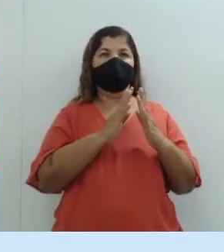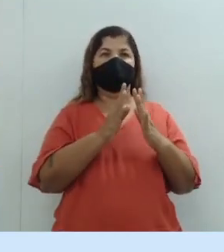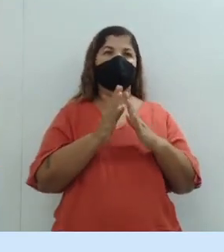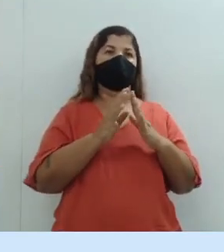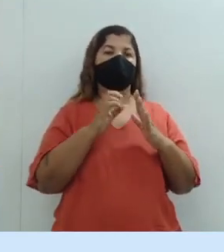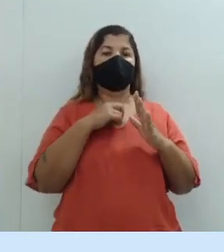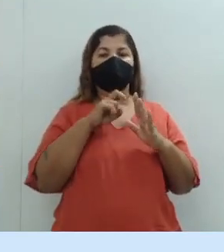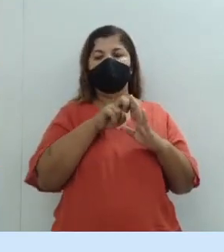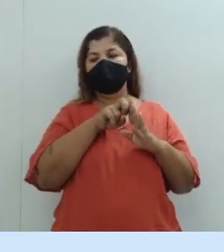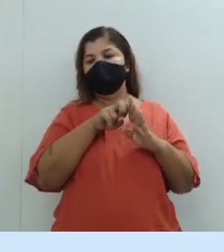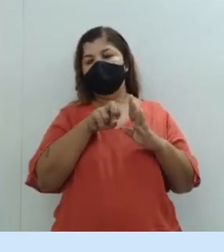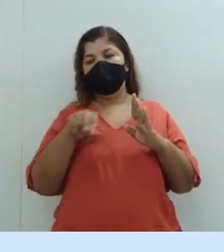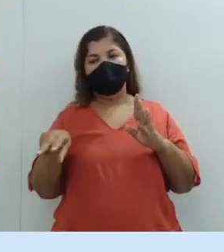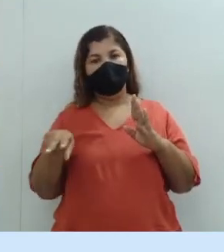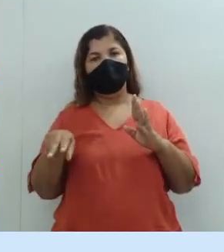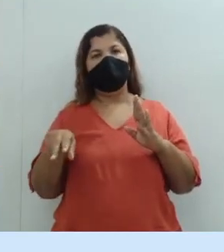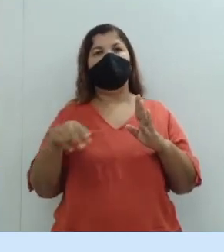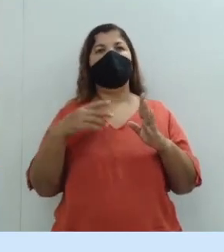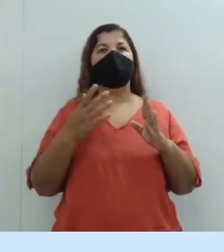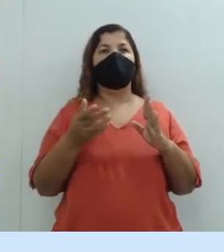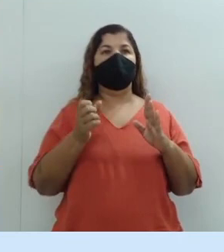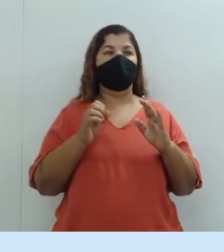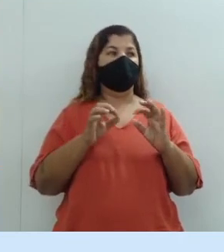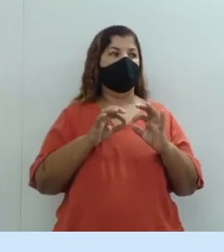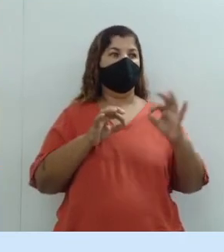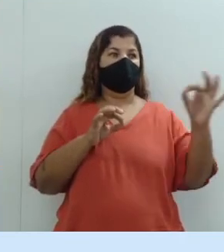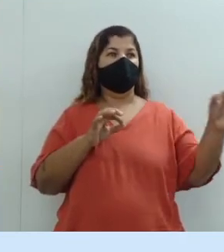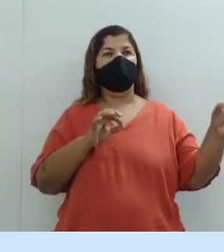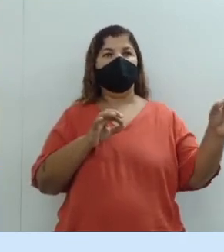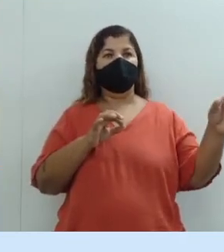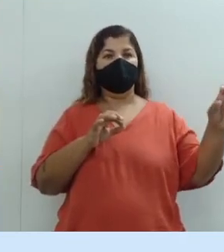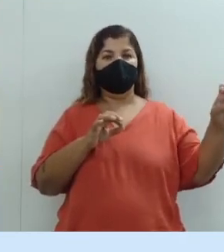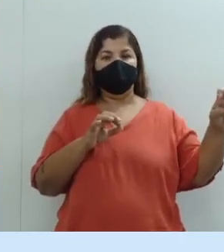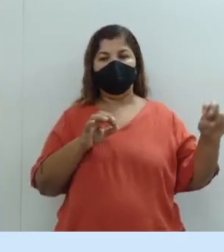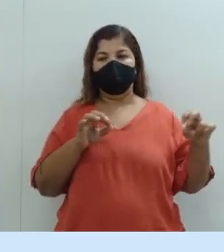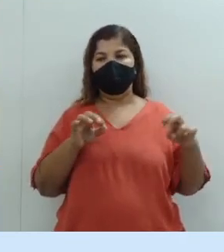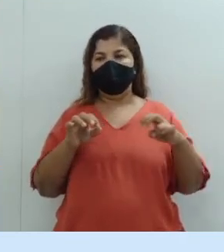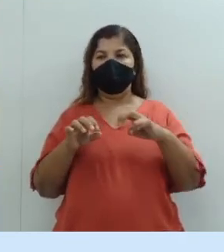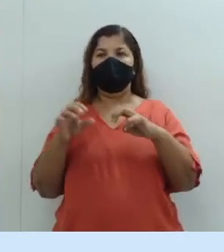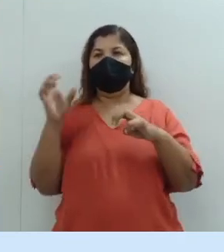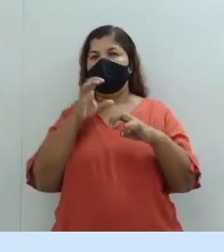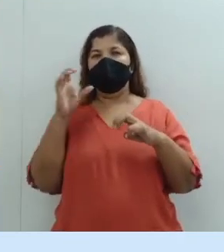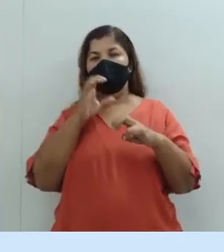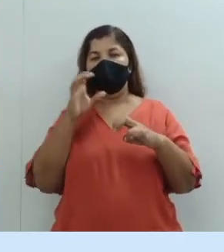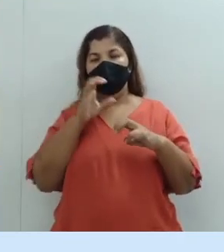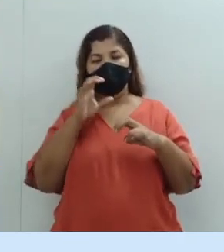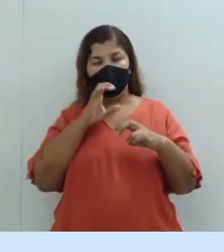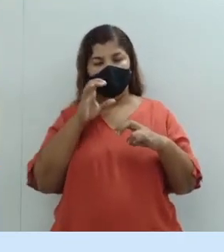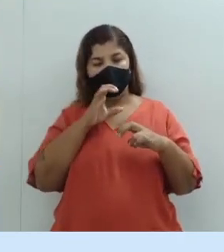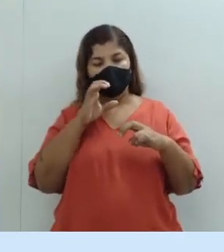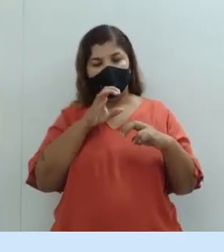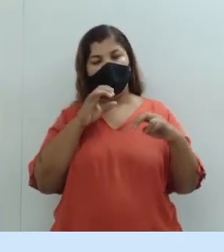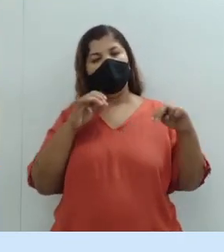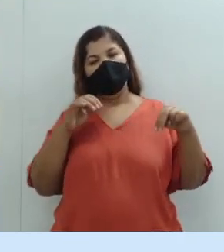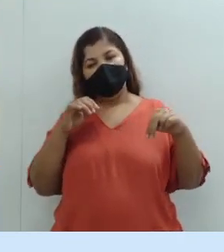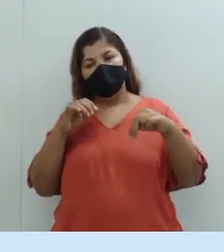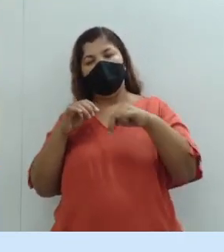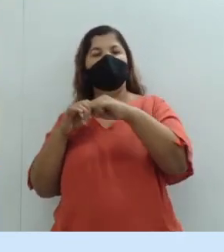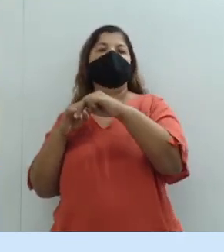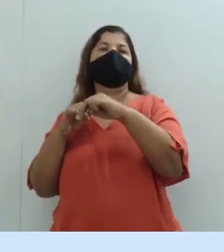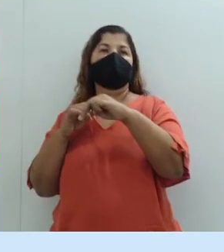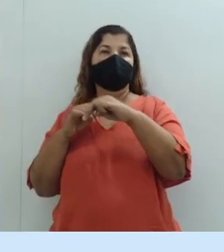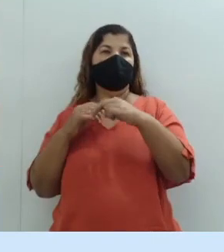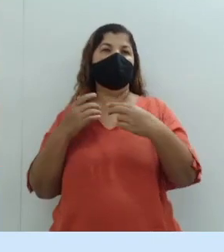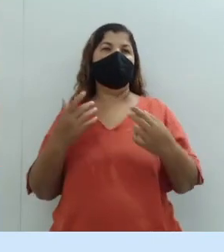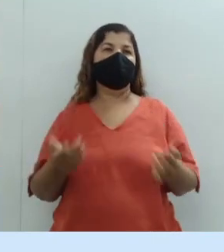você quer descer em uma determinada estação, e você está distante da porta, você vai ter que guerrear ali para passar entre um e outro e você conseguir